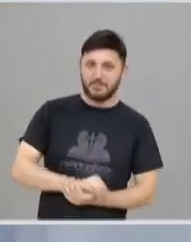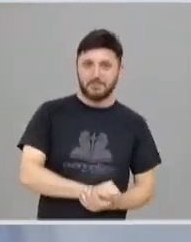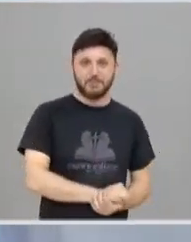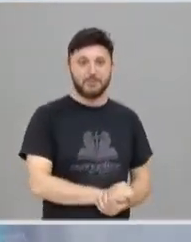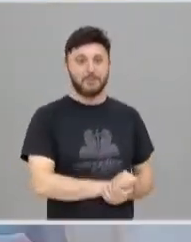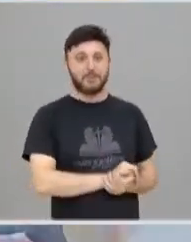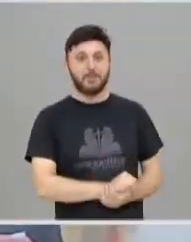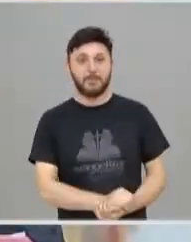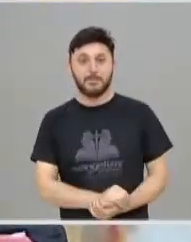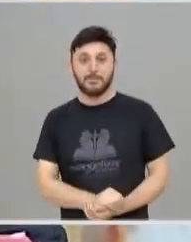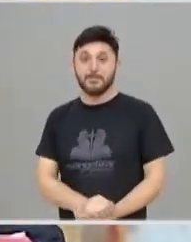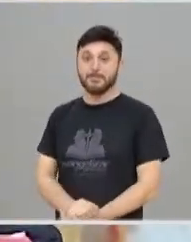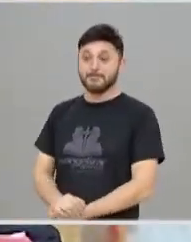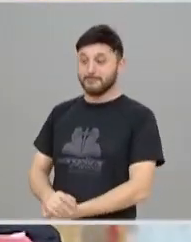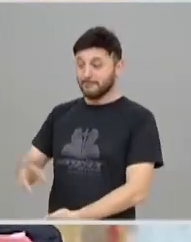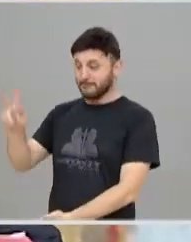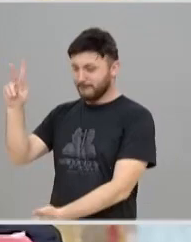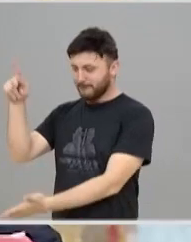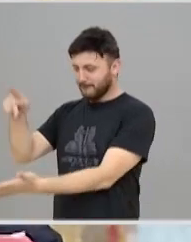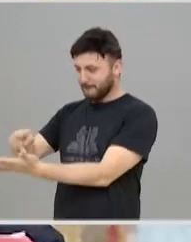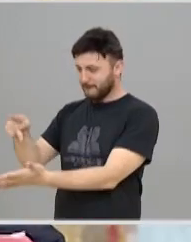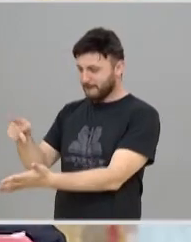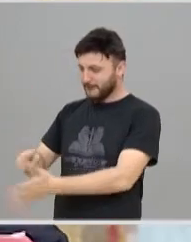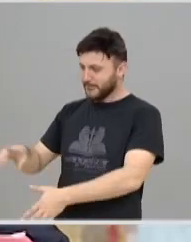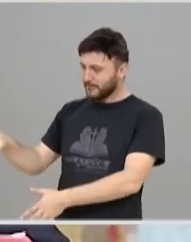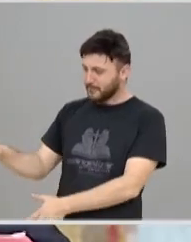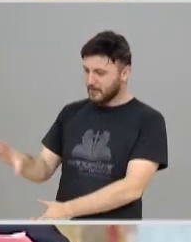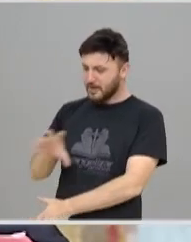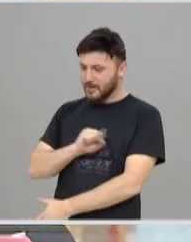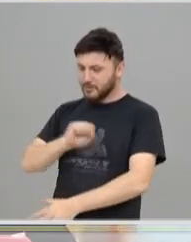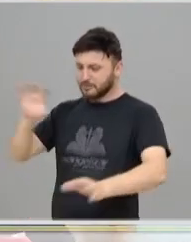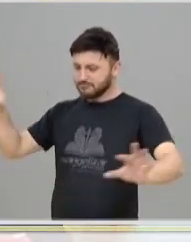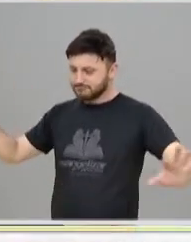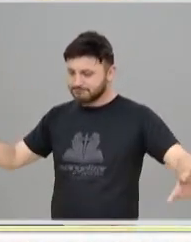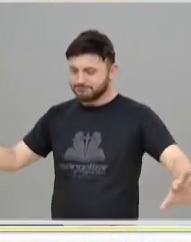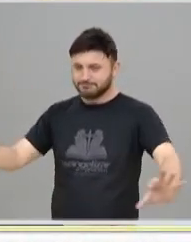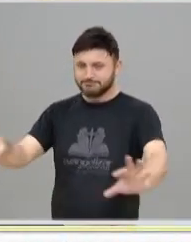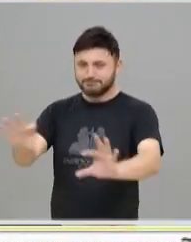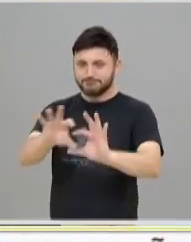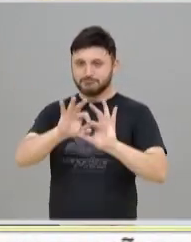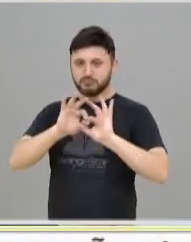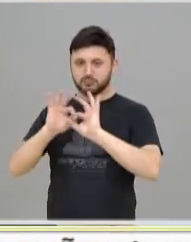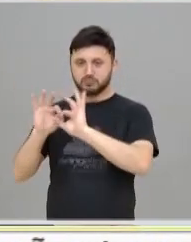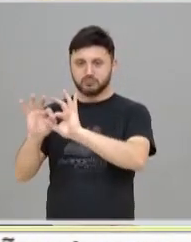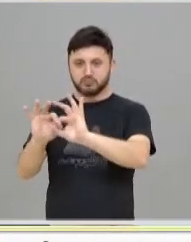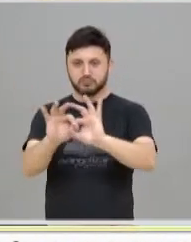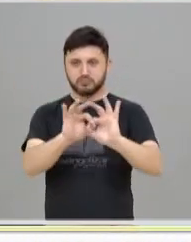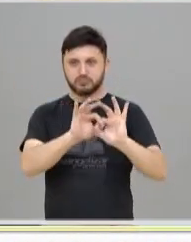concedei. A verdade e o amor se